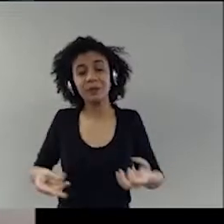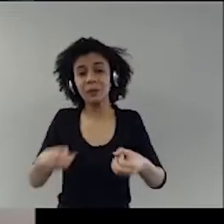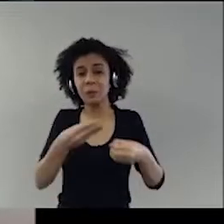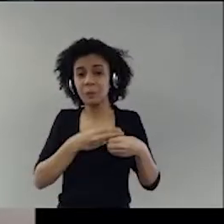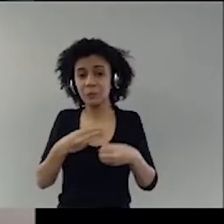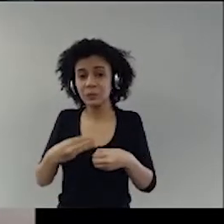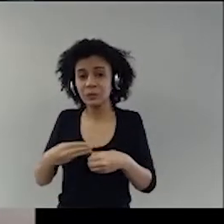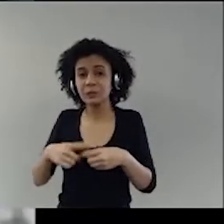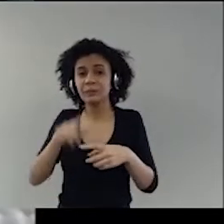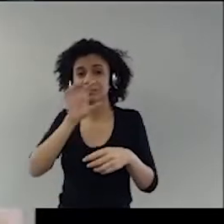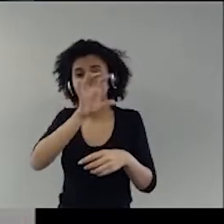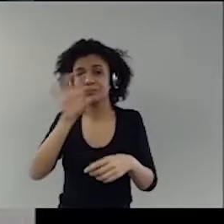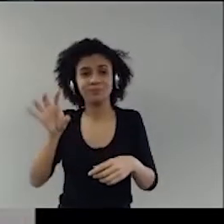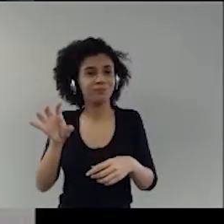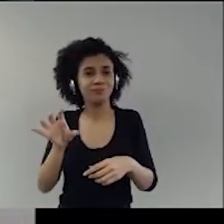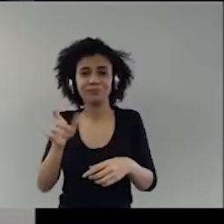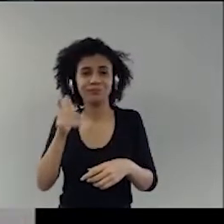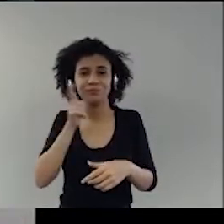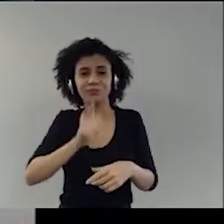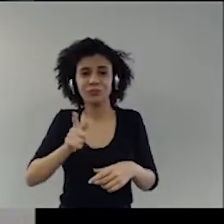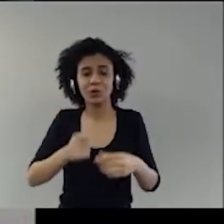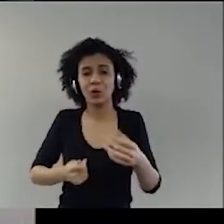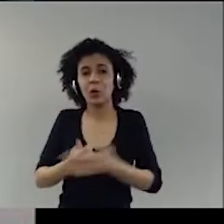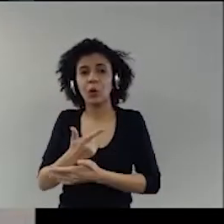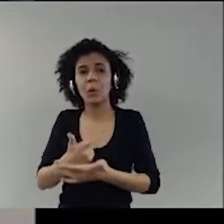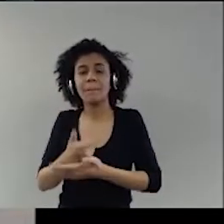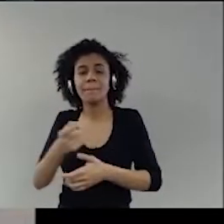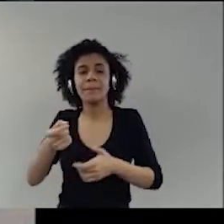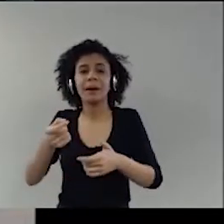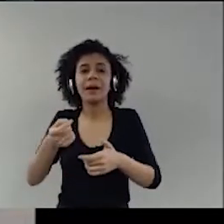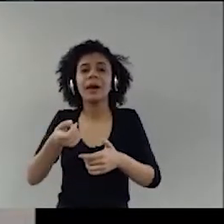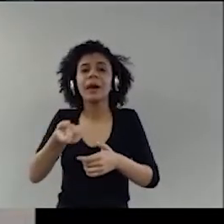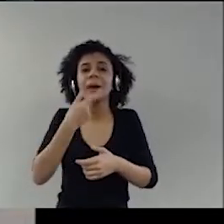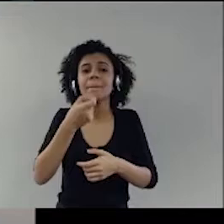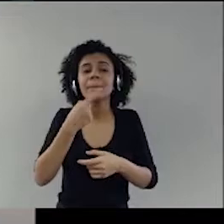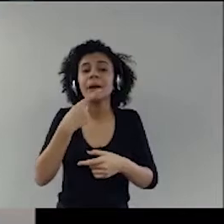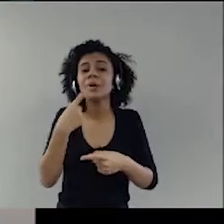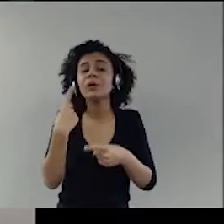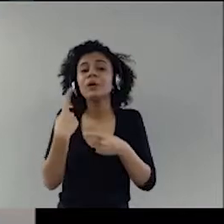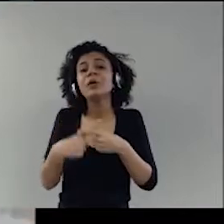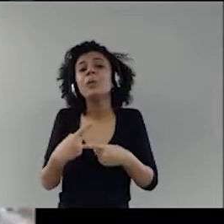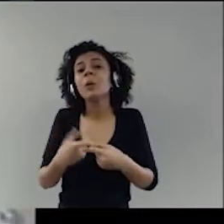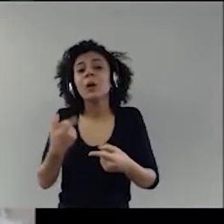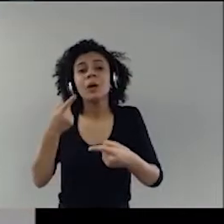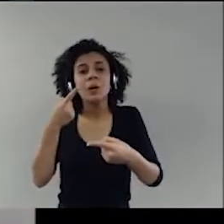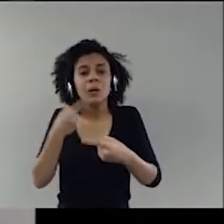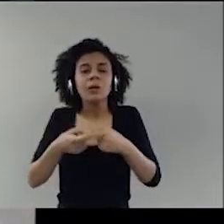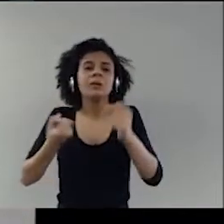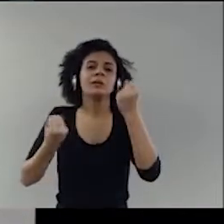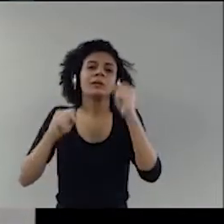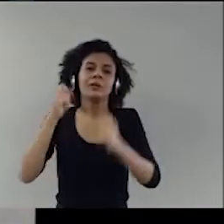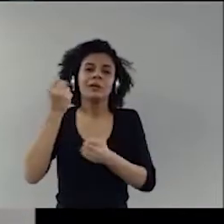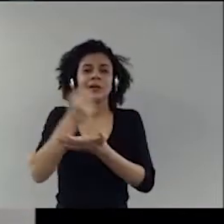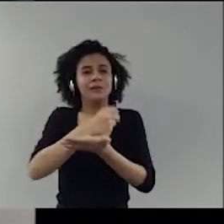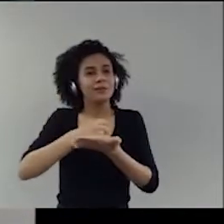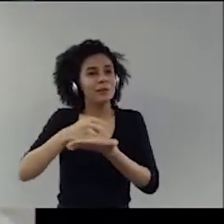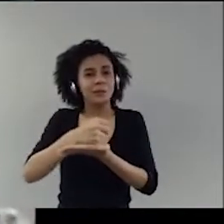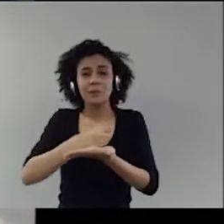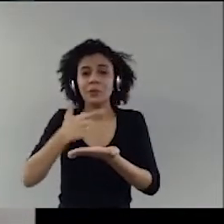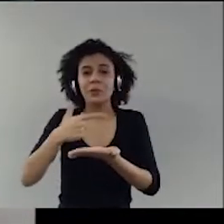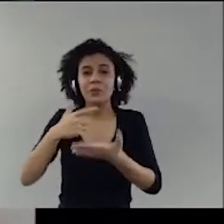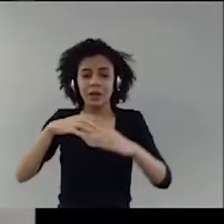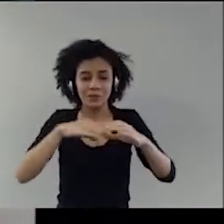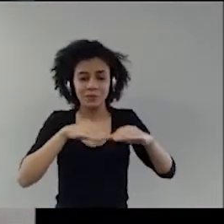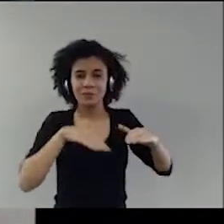e os estados não estavam conseguindo comprar essa medicação porque a indústria farmacêutica não tinha em estoque, como